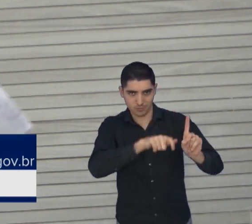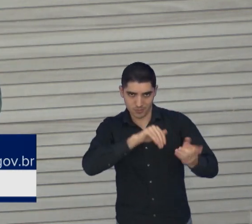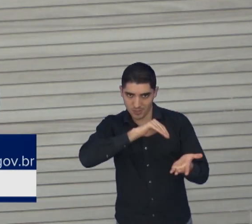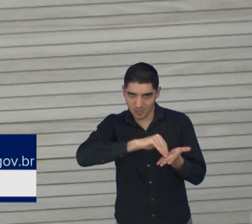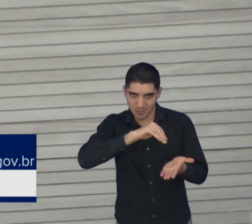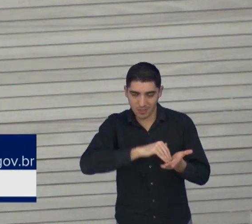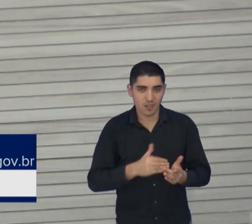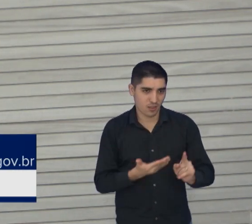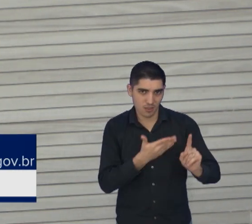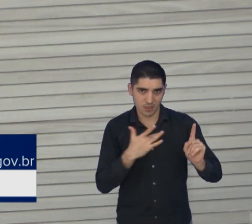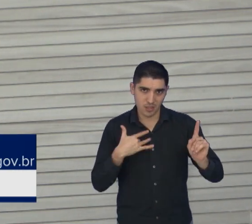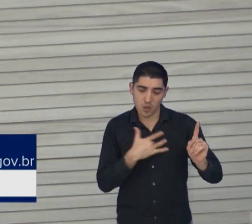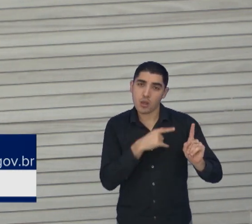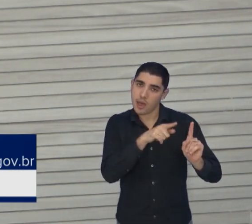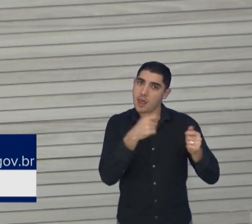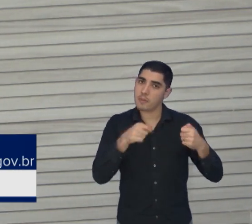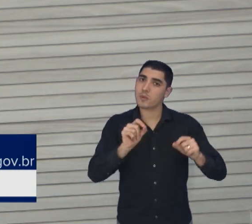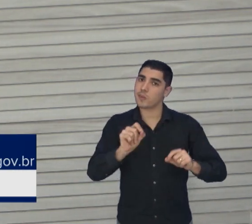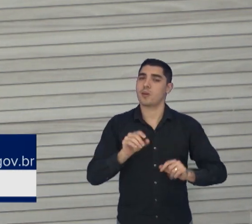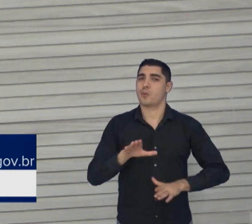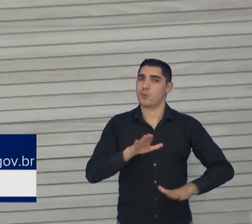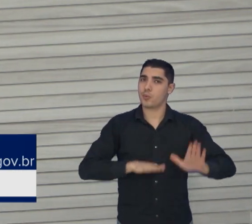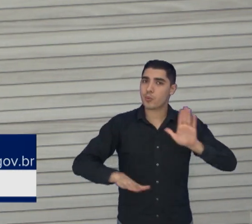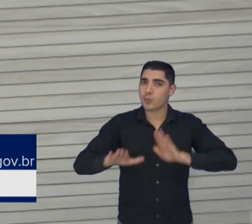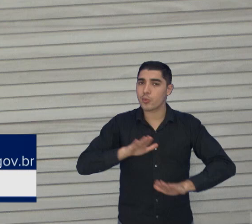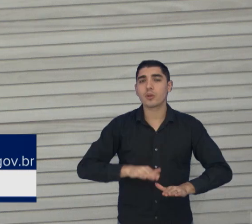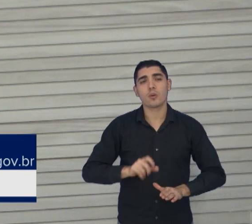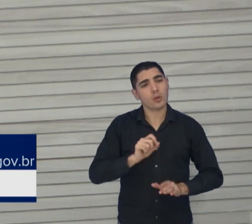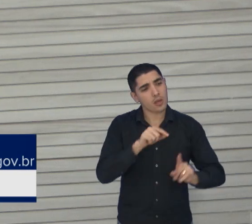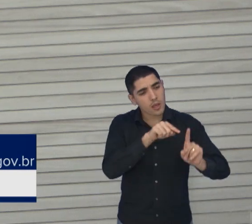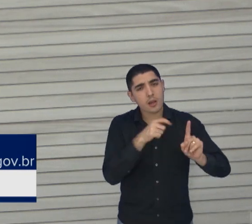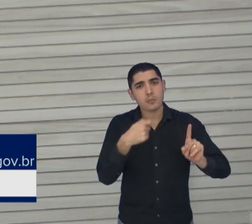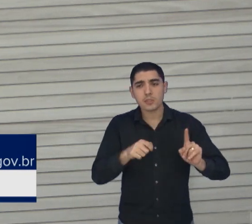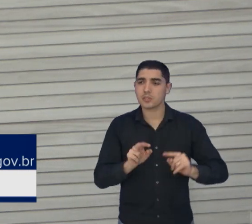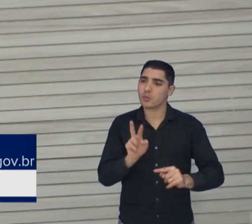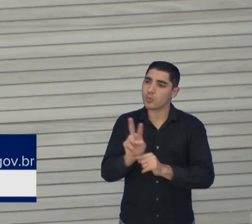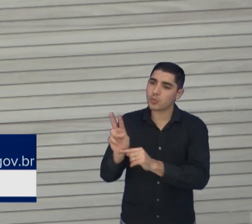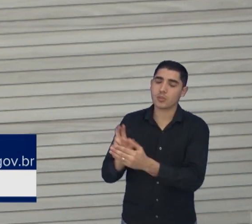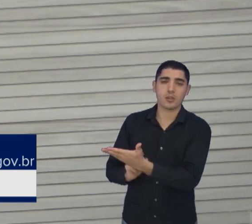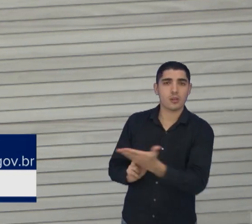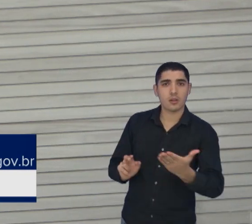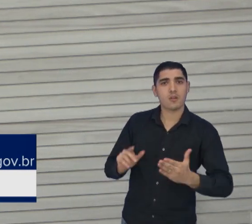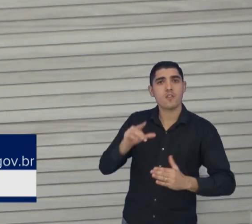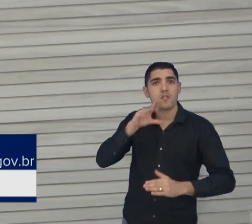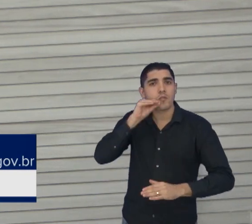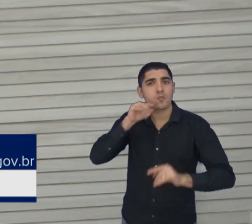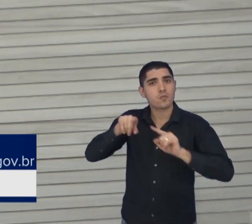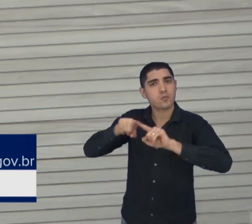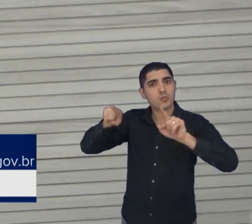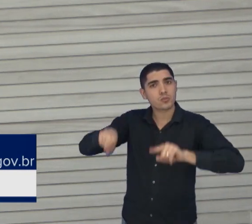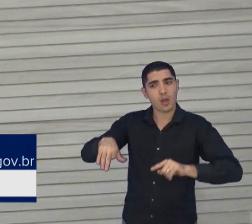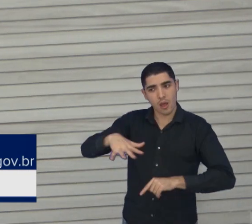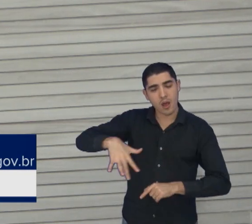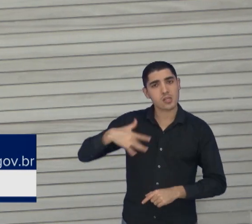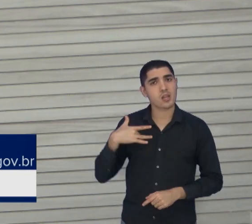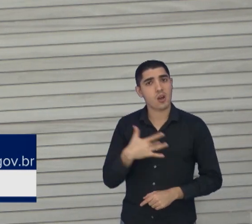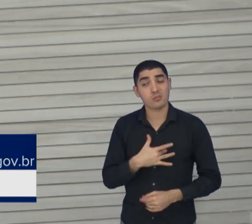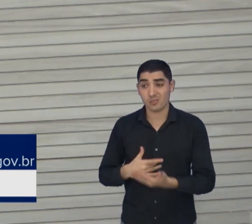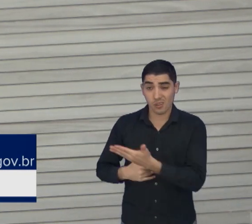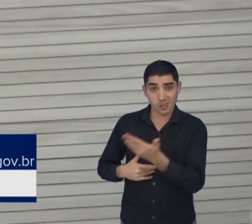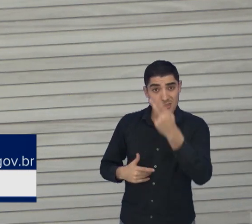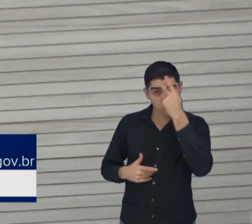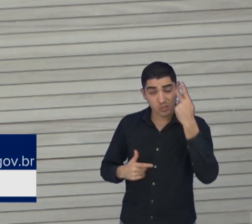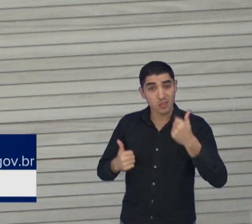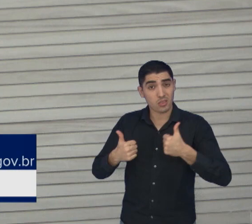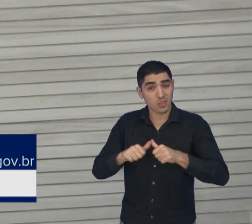um cuidado com seus colaboradores da área da saúde. As pessoas estão estafadas nas